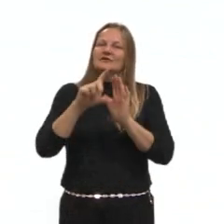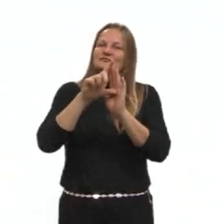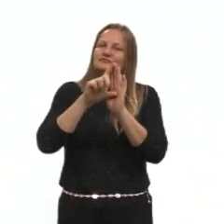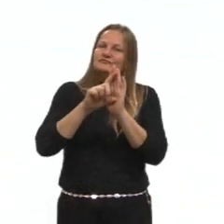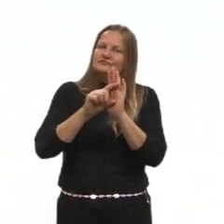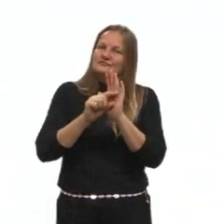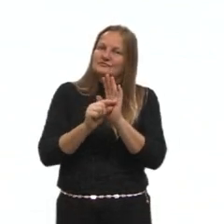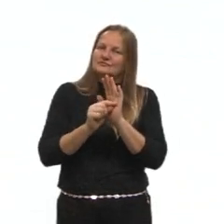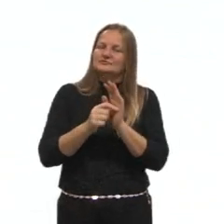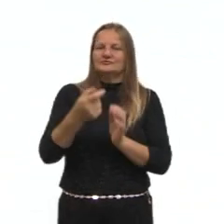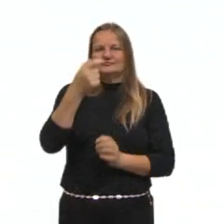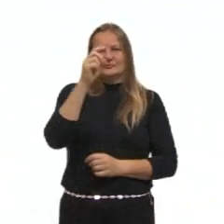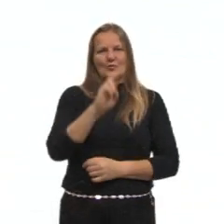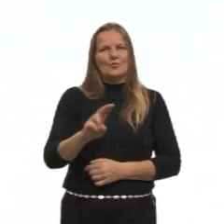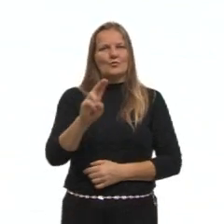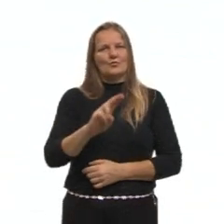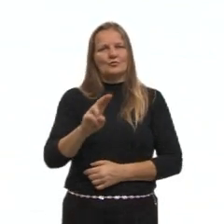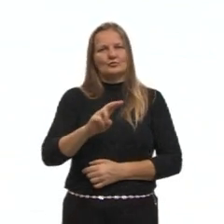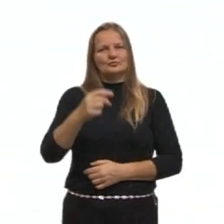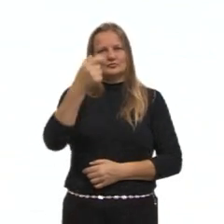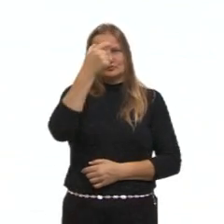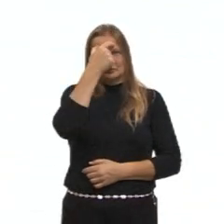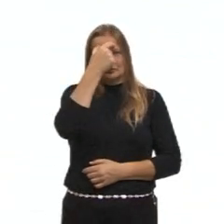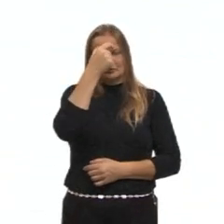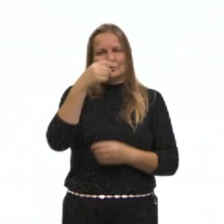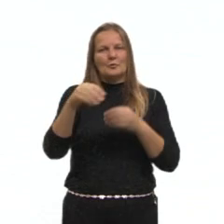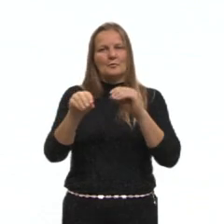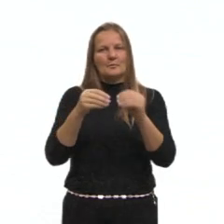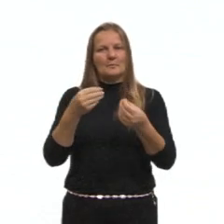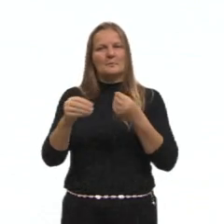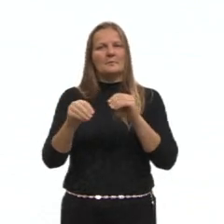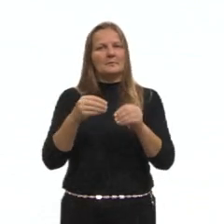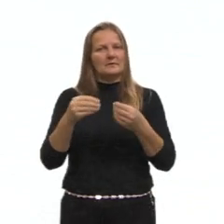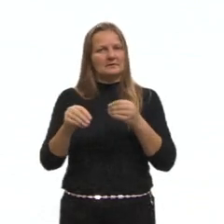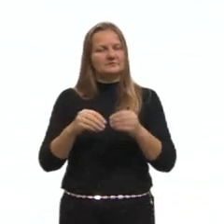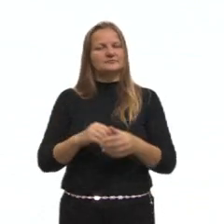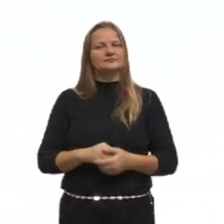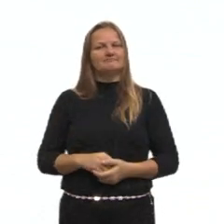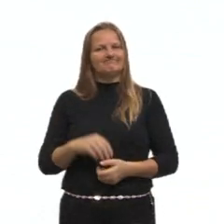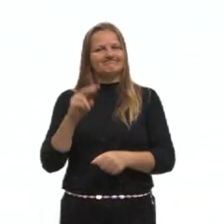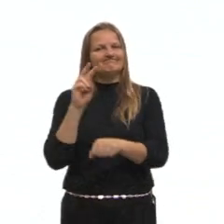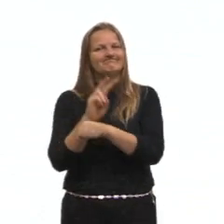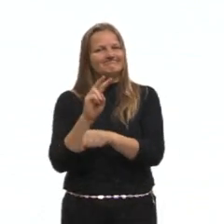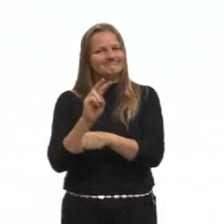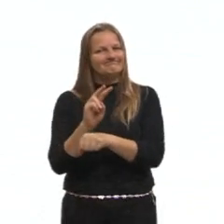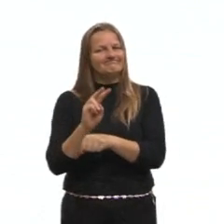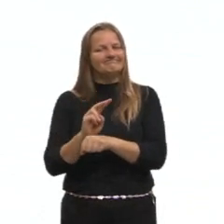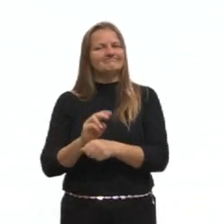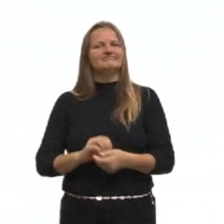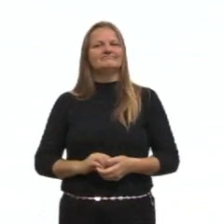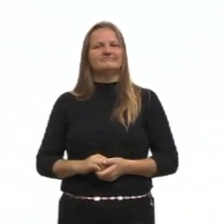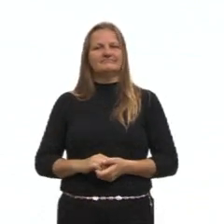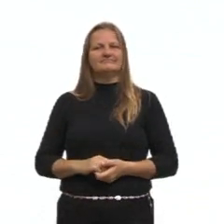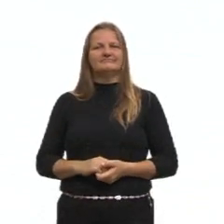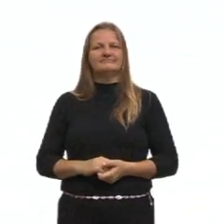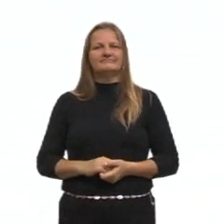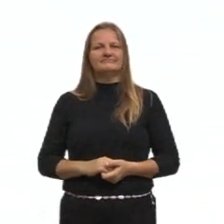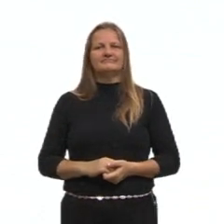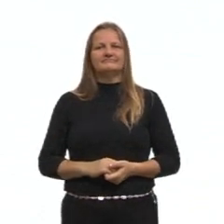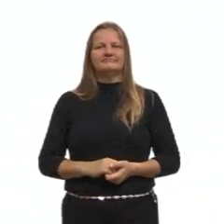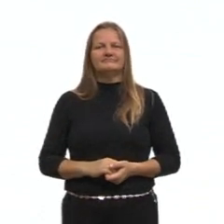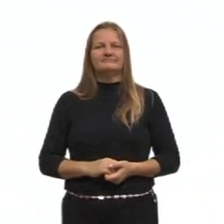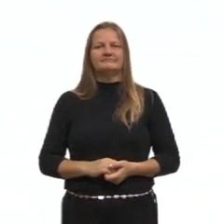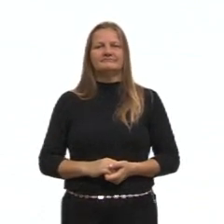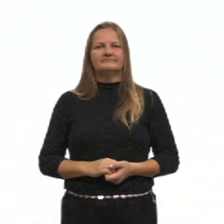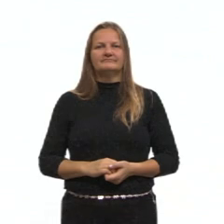reduzir né a utilização ao máximo porque ele precisa certos pontos né para falar de alimentação